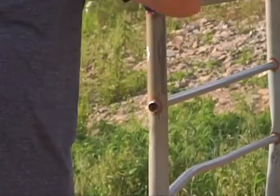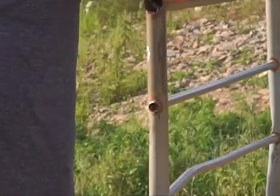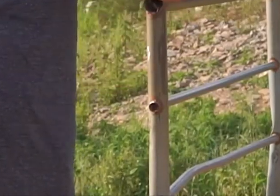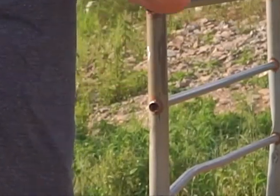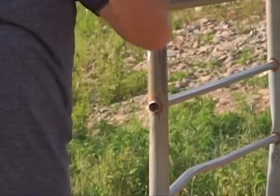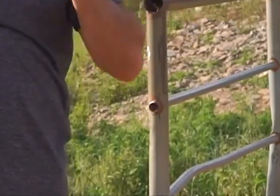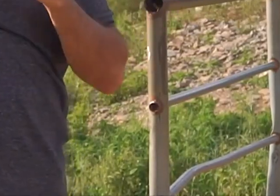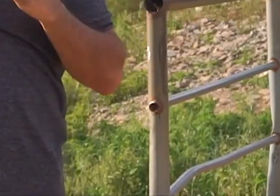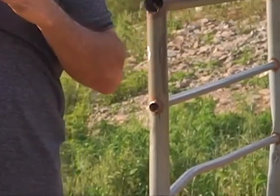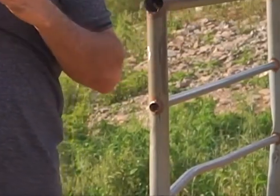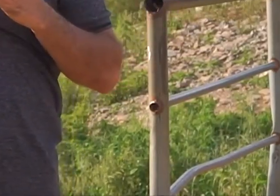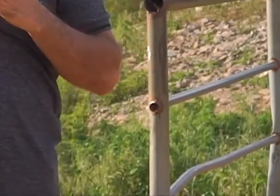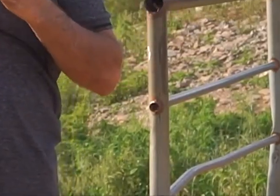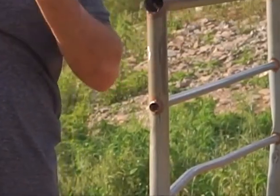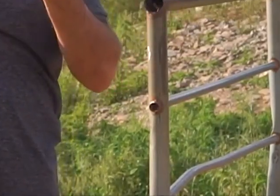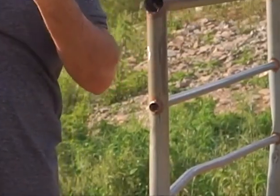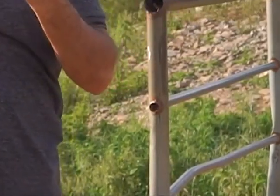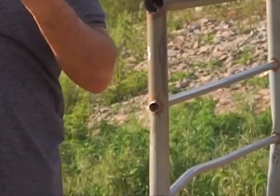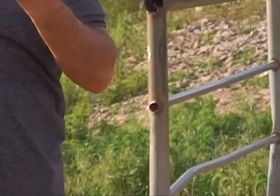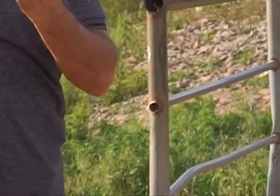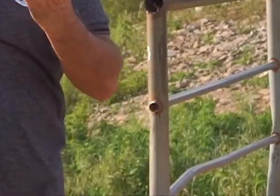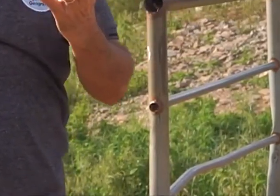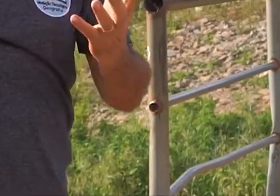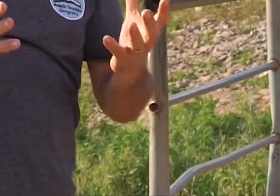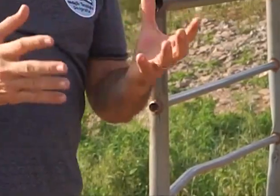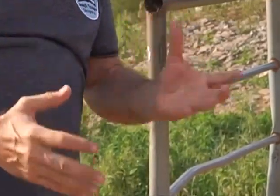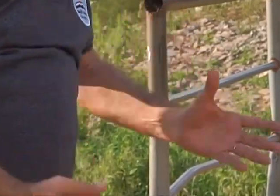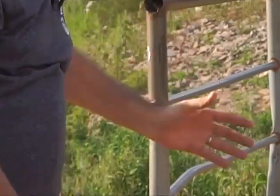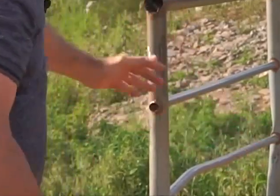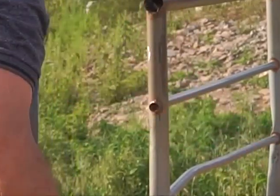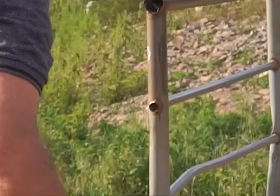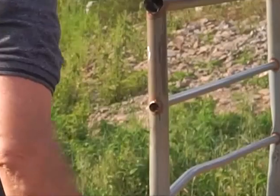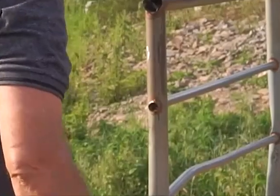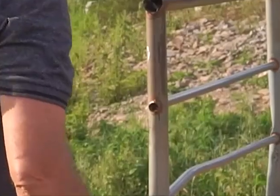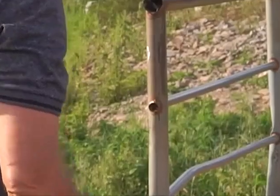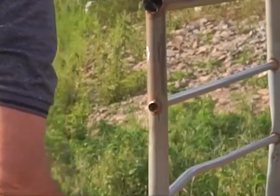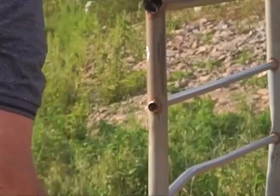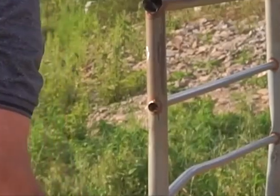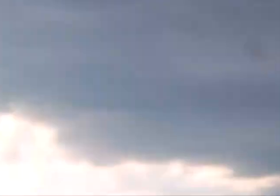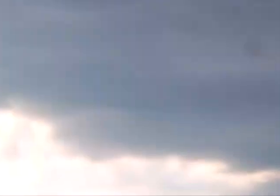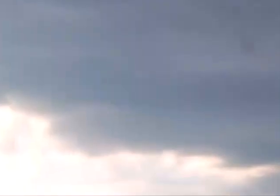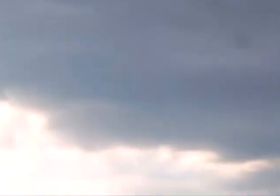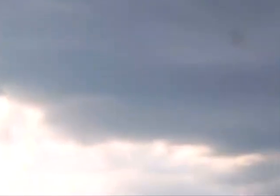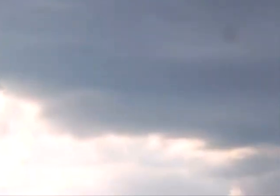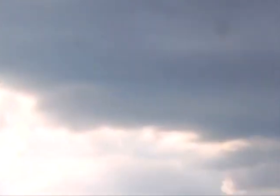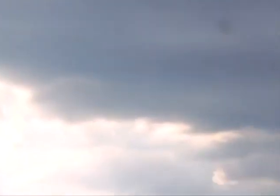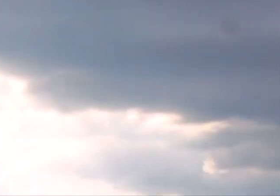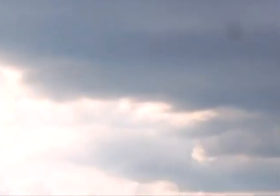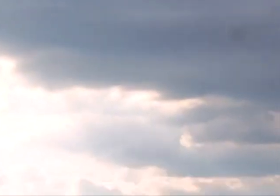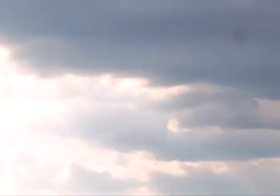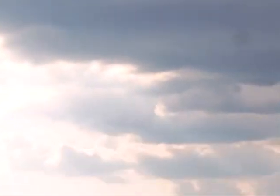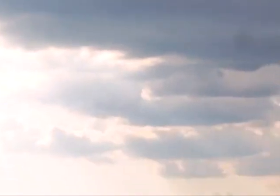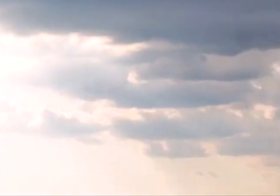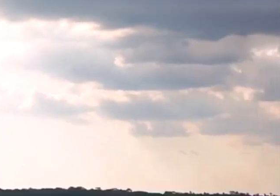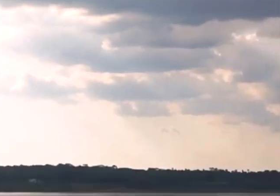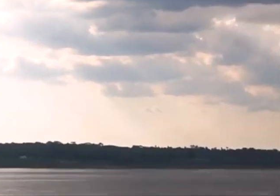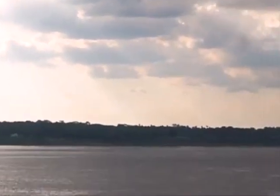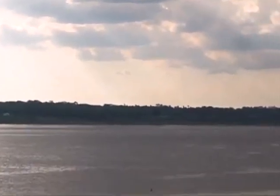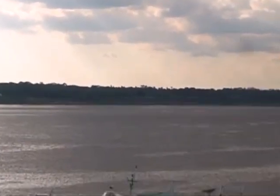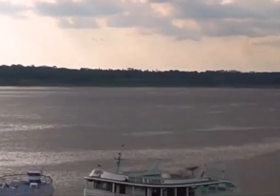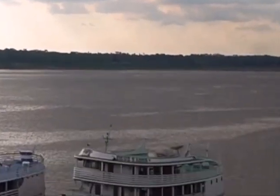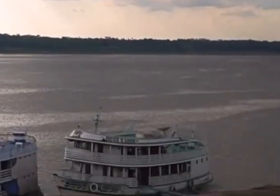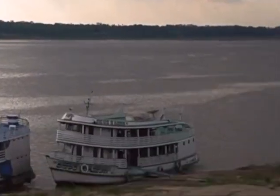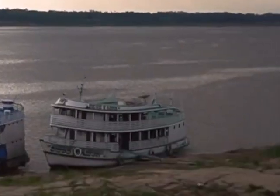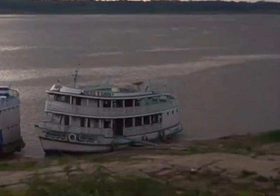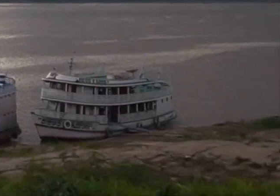pelo sistema pluvial. E o que é pluvial, professor Arimateia? Chuva. Nós vamos observar lá no fundo que está tendo uma chuva.